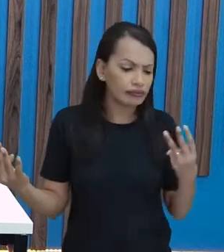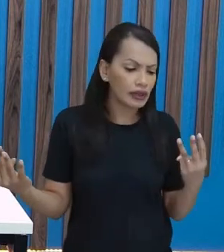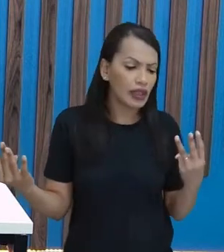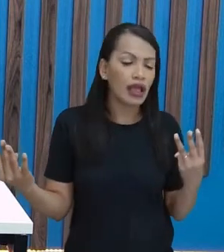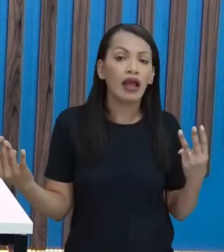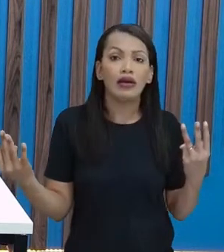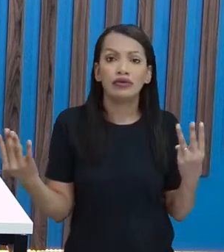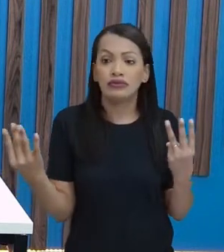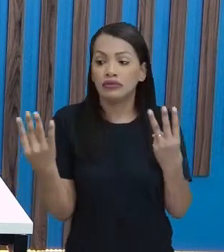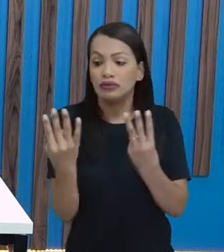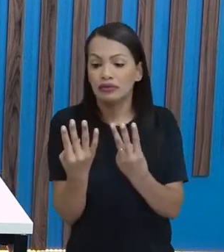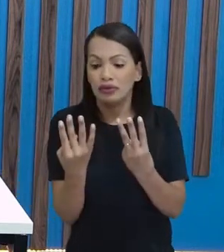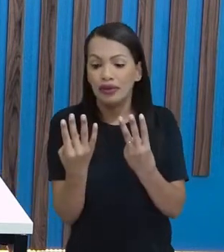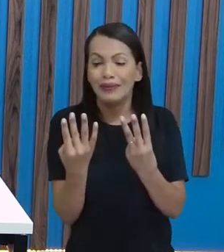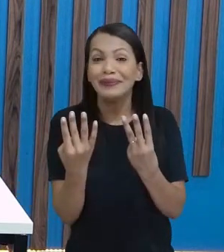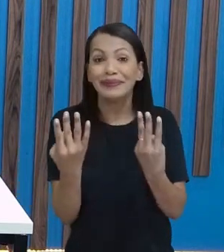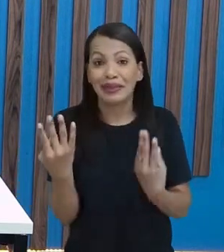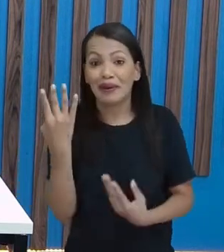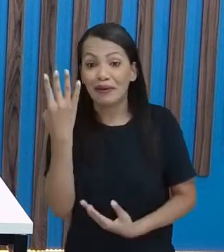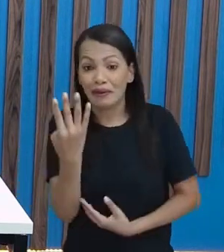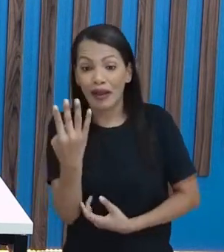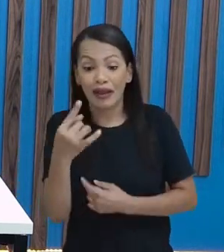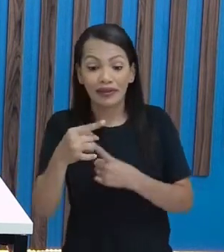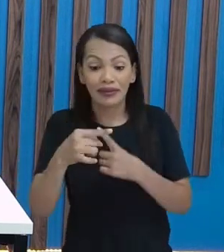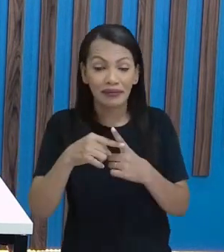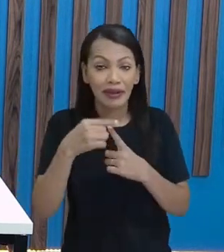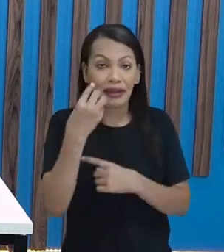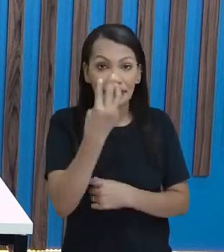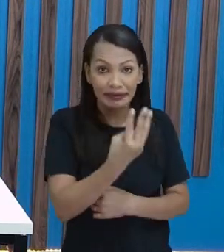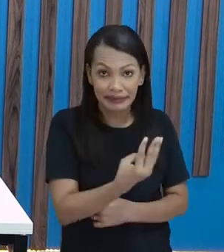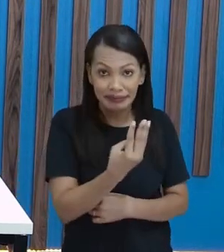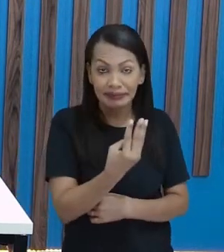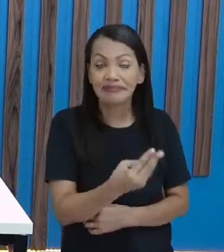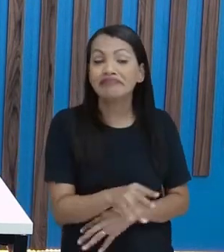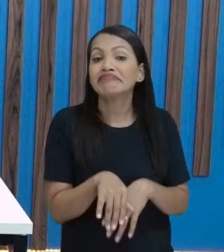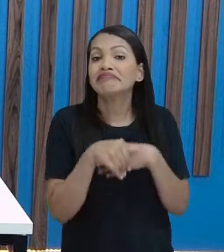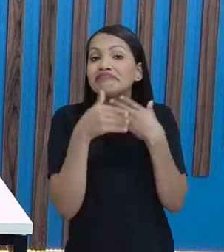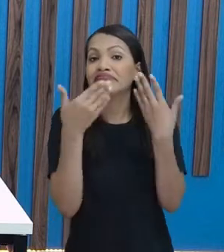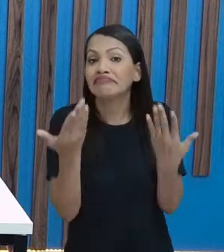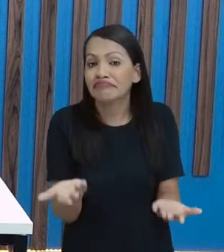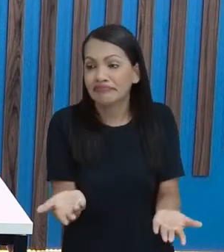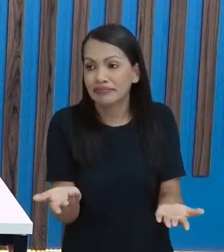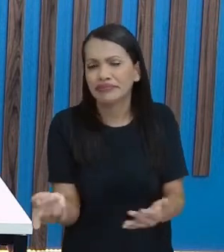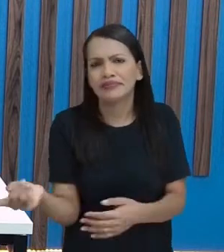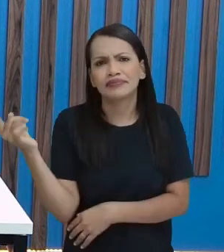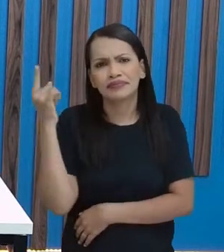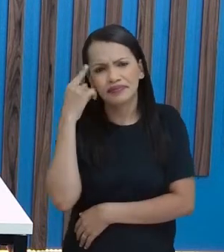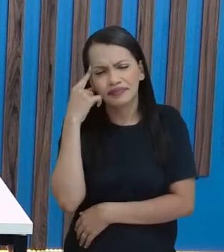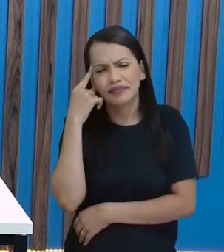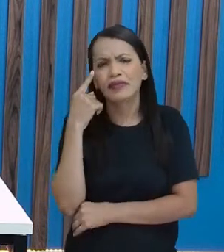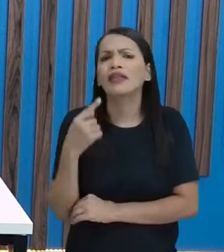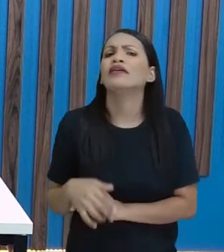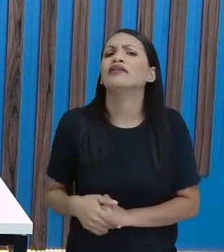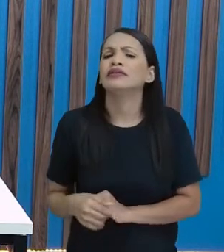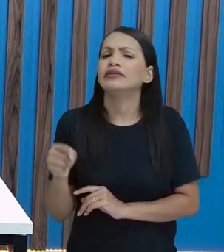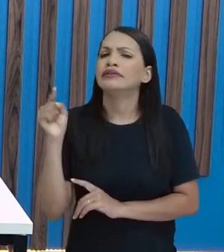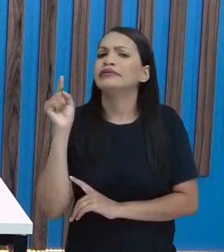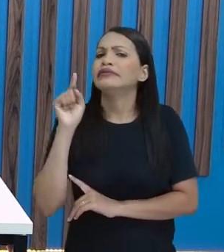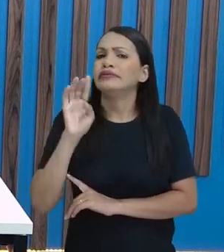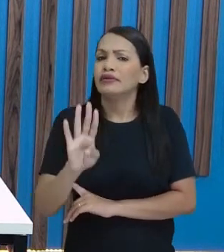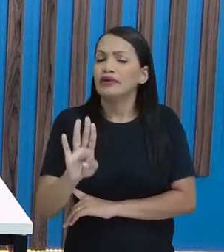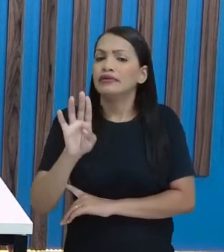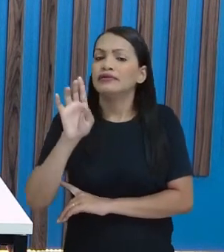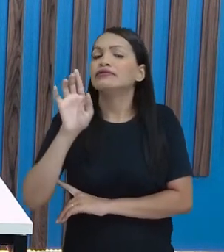as quantidades para poder comprar esse presente. Então, ó, 4, já bota 4 na cabeça, ó. 5,